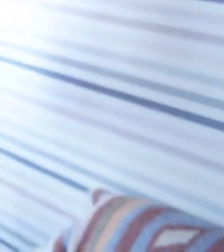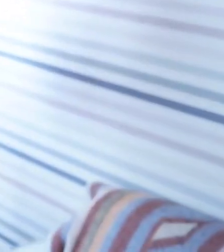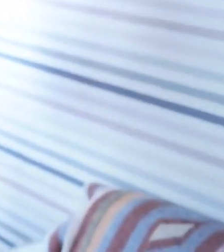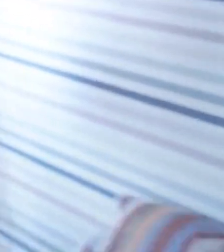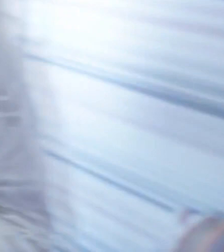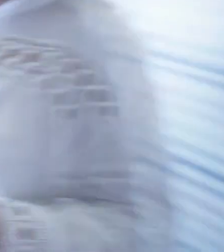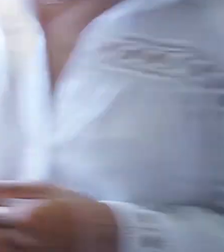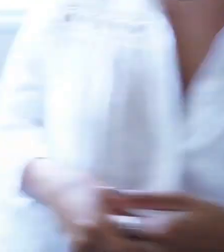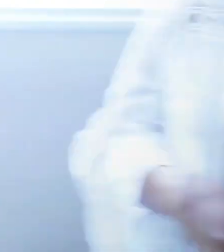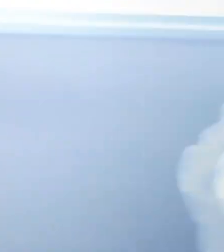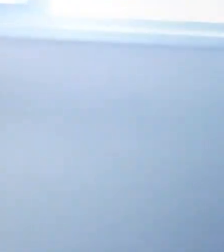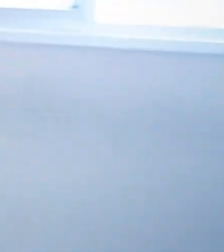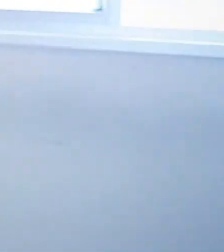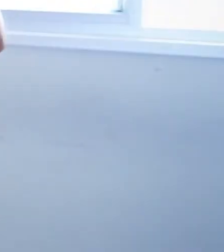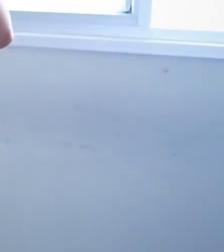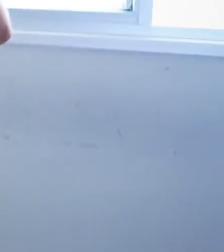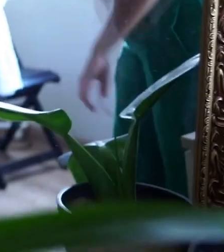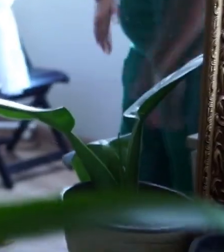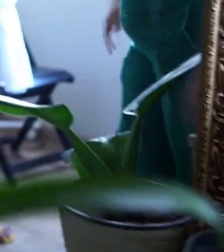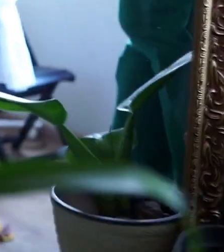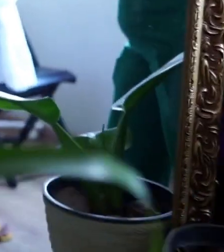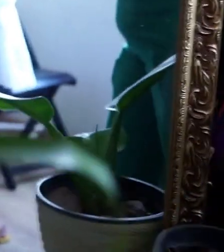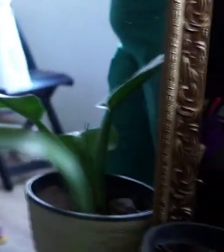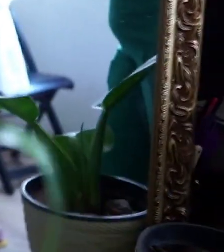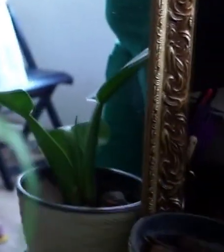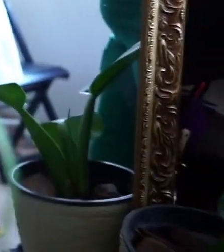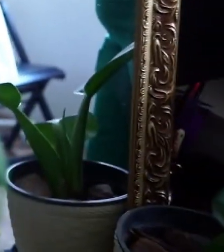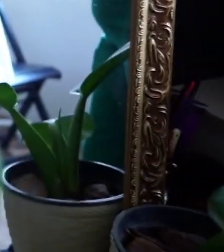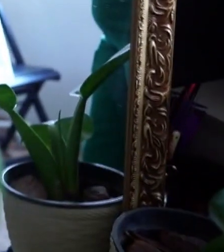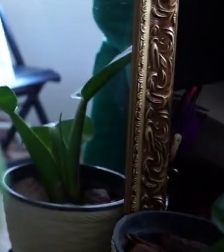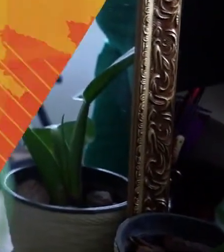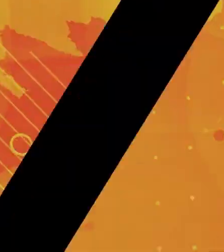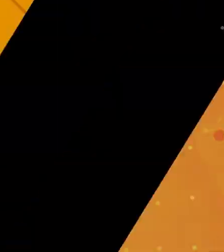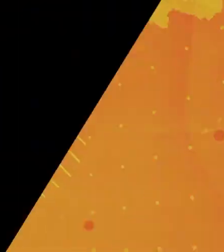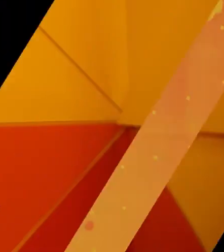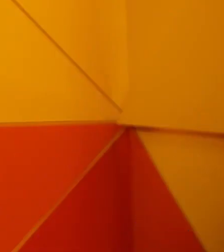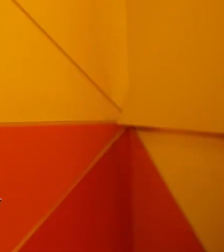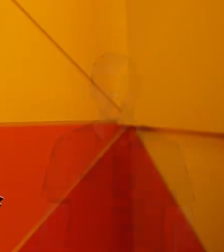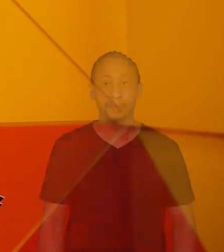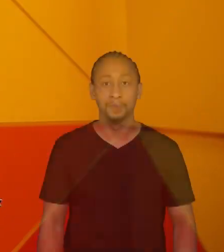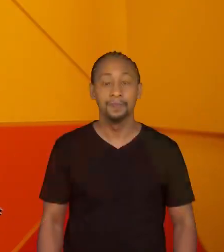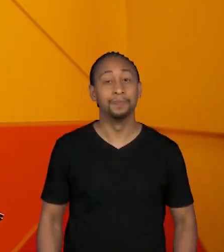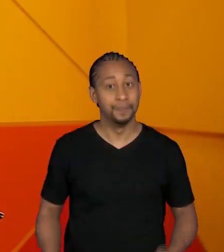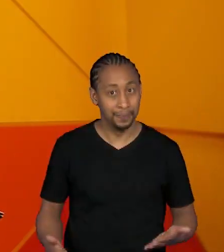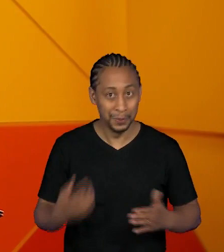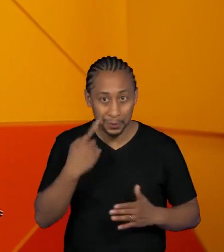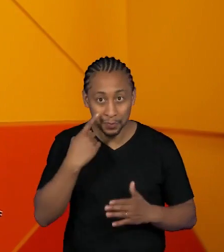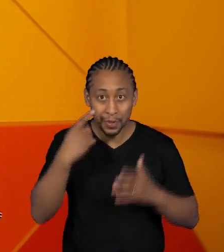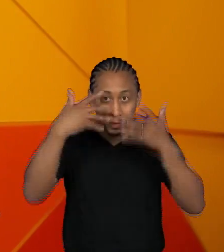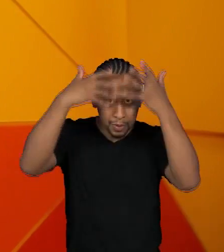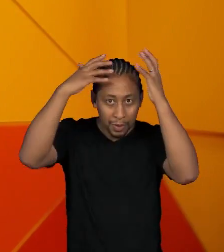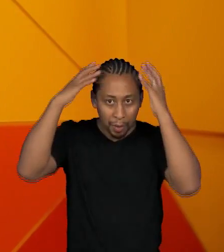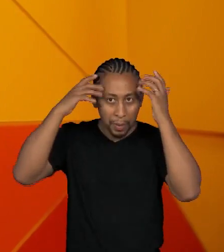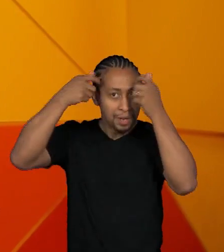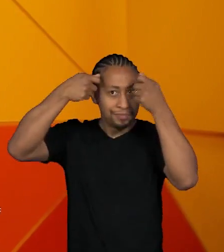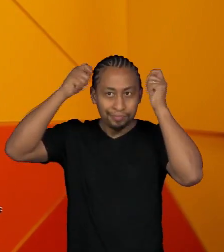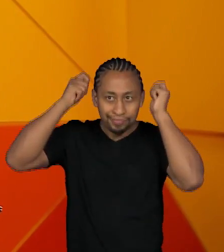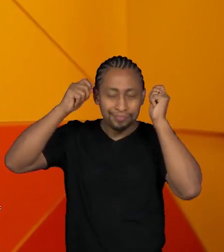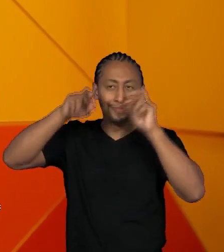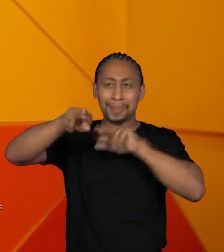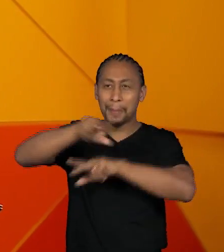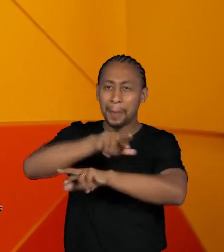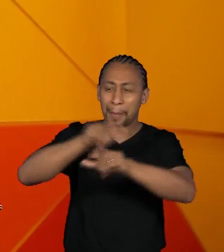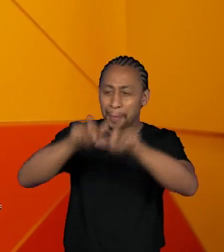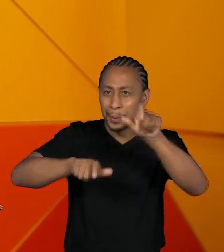minha clara herança negra. Meu cabelo duro é minha clara herança negra. E toda essa diversidade da